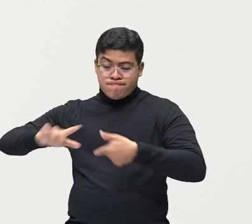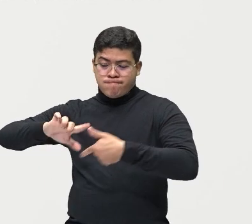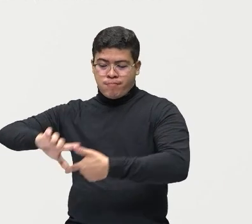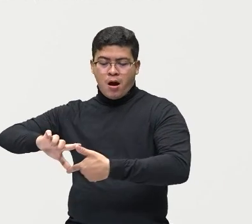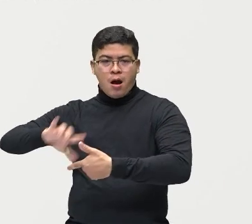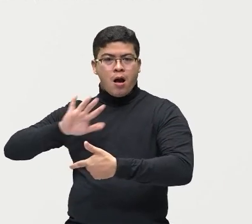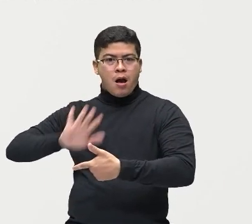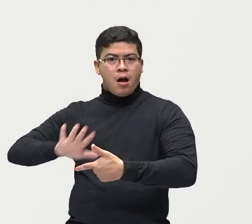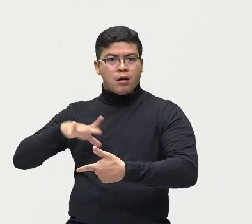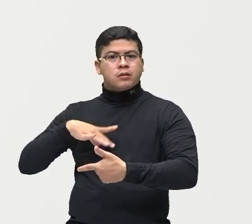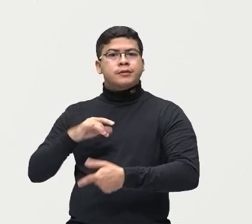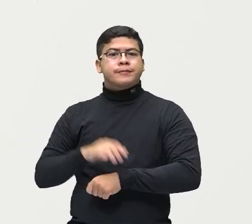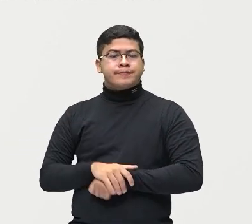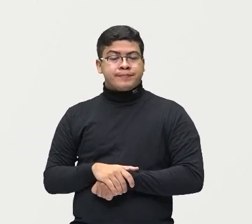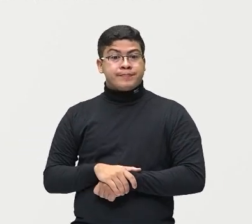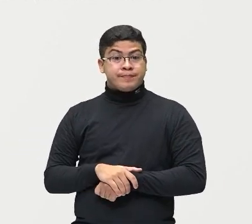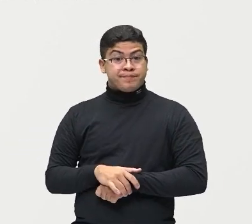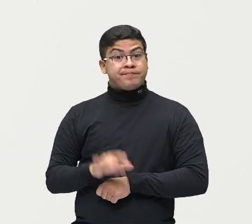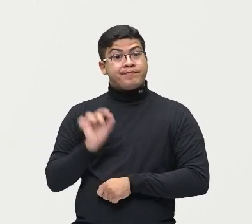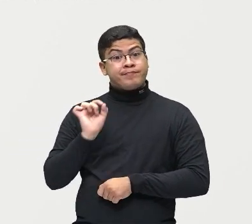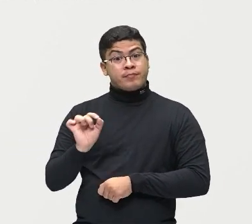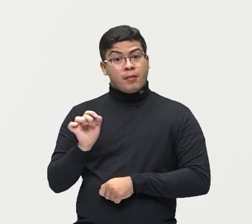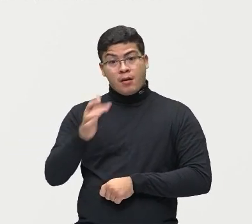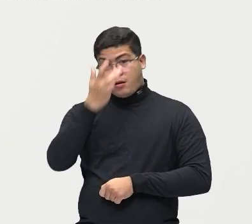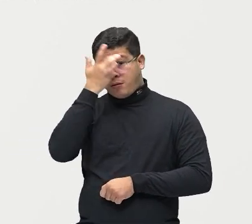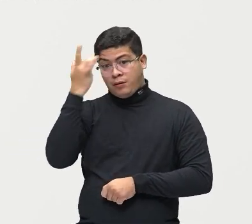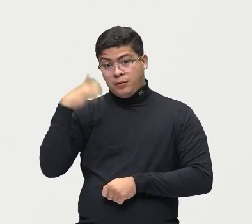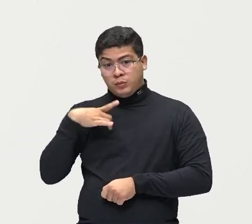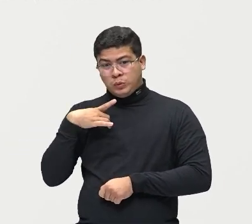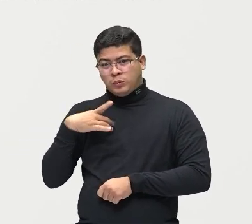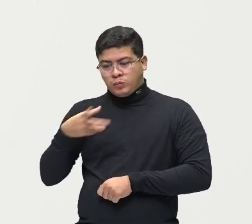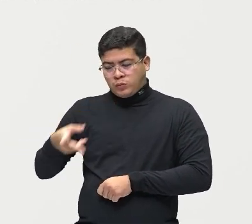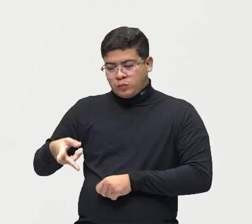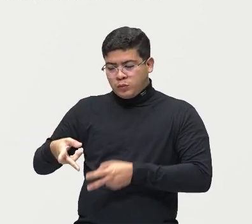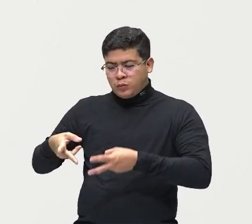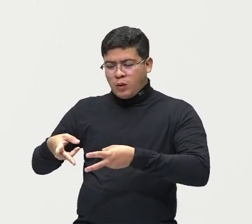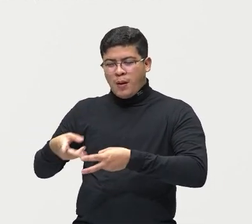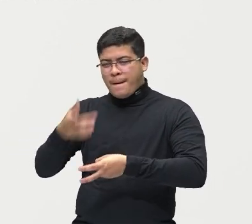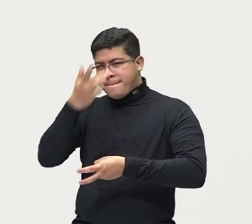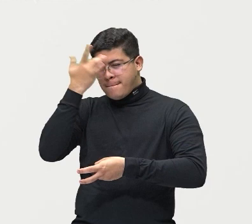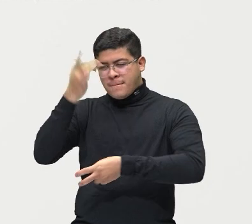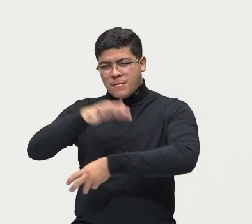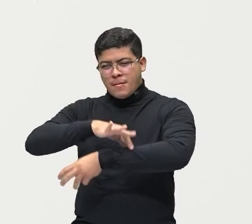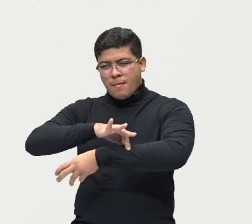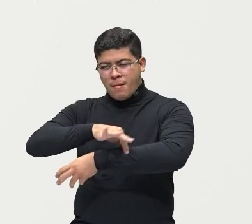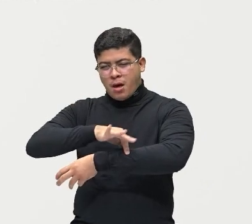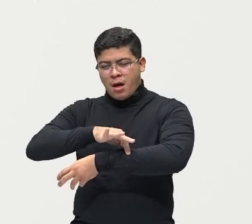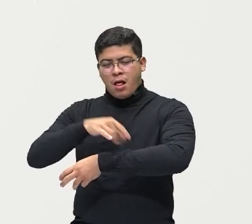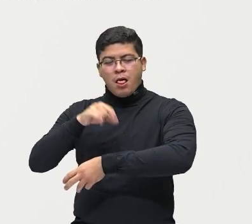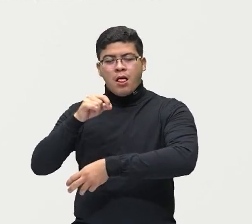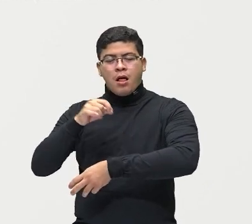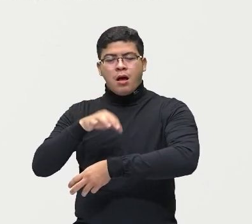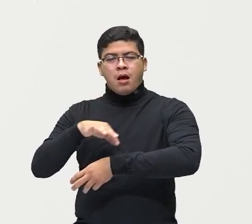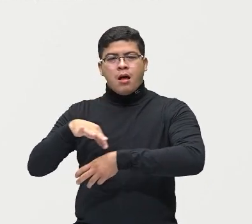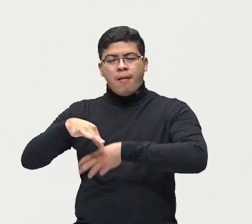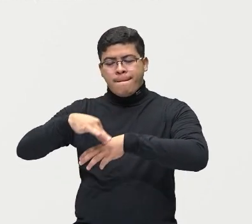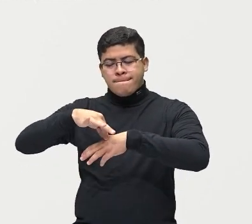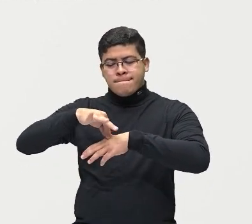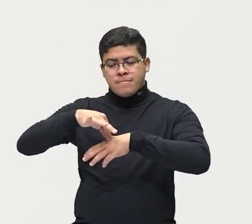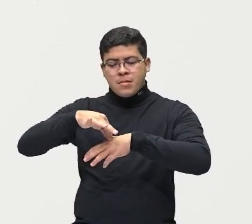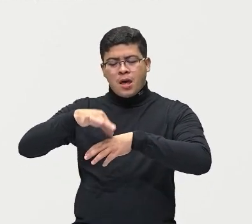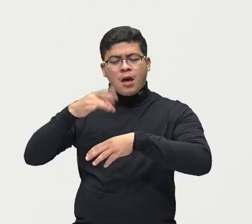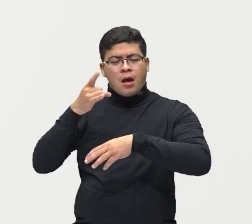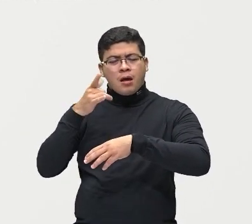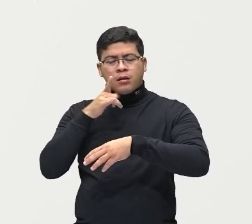de pessoas sãs. Então, a gente pode observar que eram realizados testes, testes em pessoas. Pegava uma pessoa que